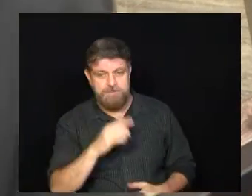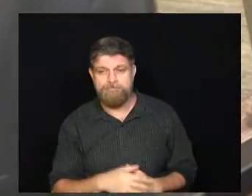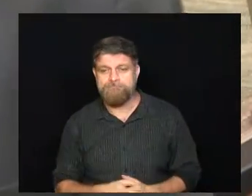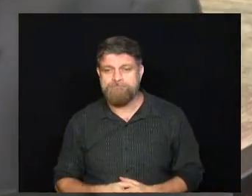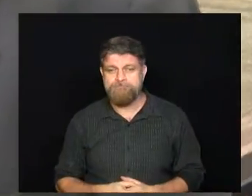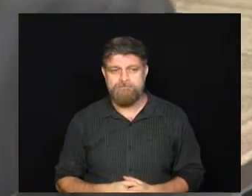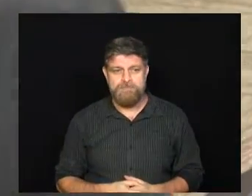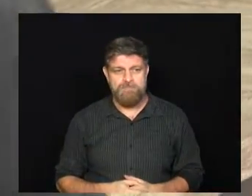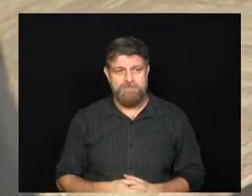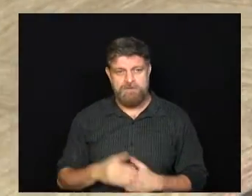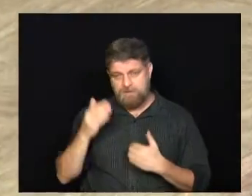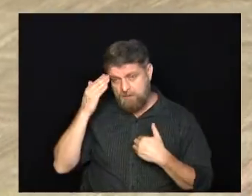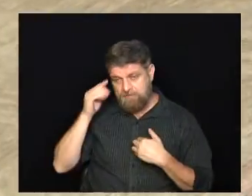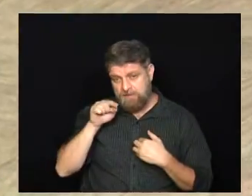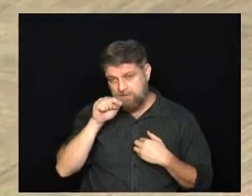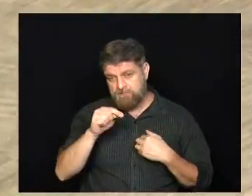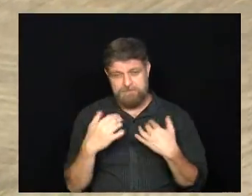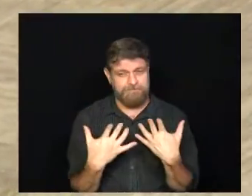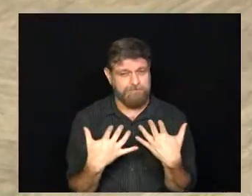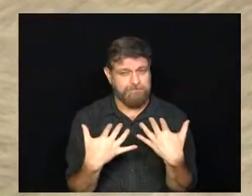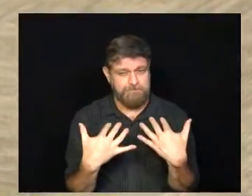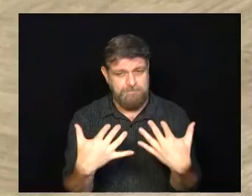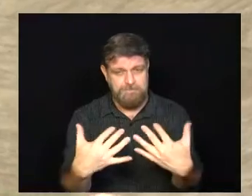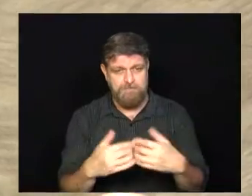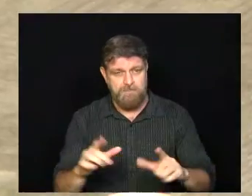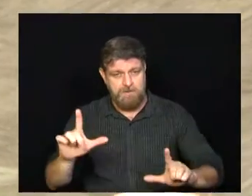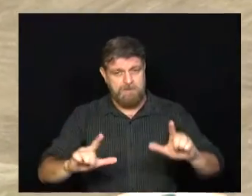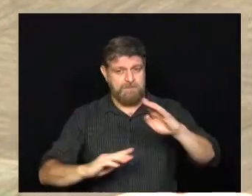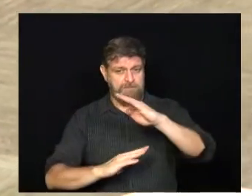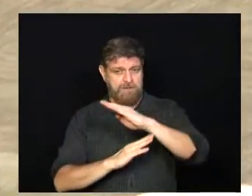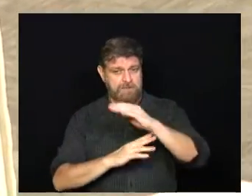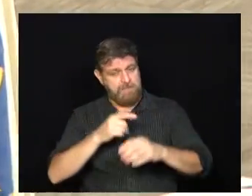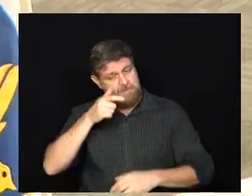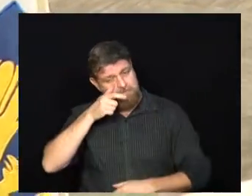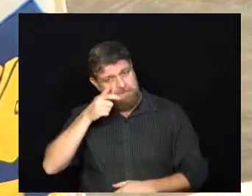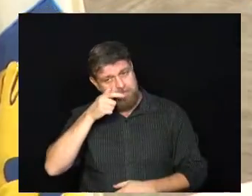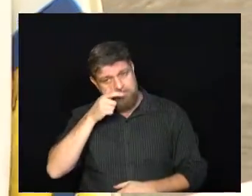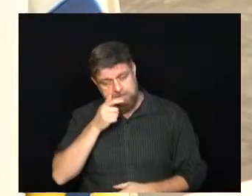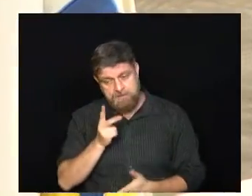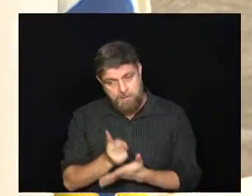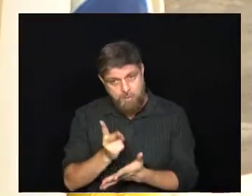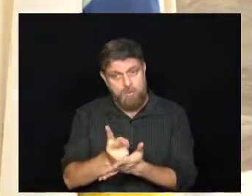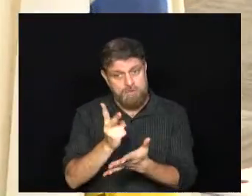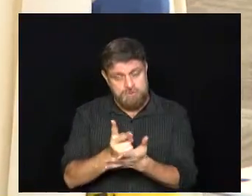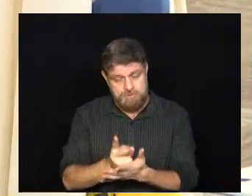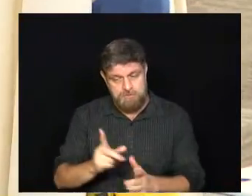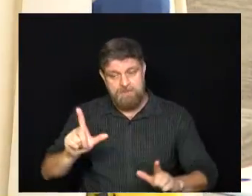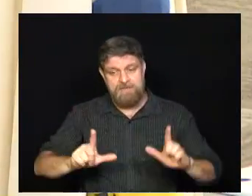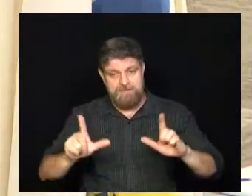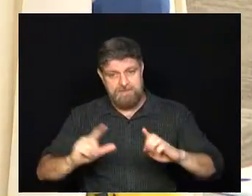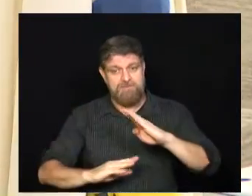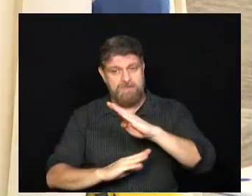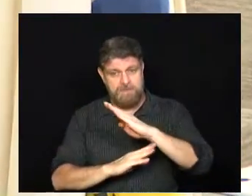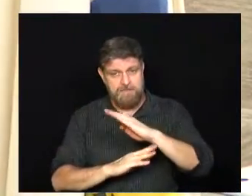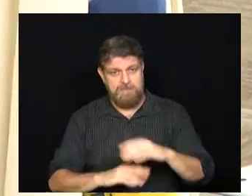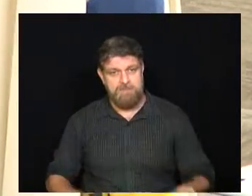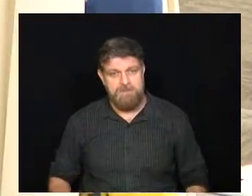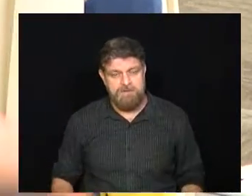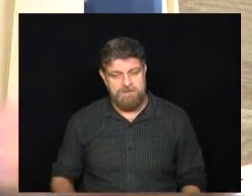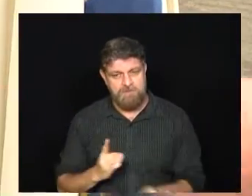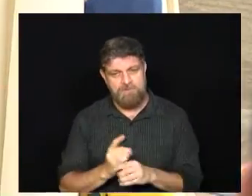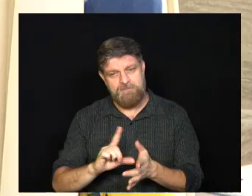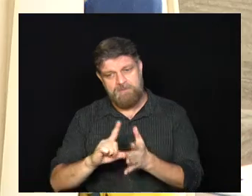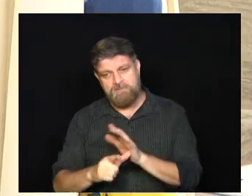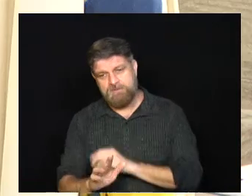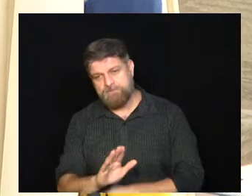Eu agradeço você aí de casa também pela sua companhia, pela sua audiência. Continue aqui na TV Câmara Campinas. Até já.